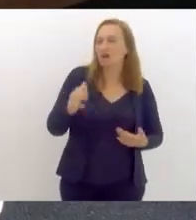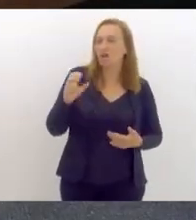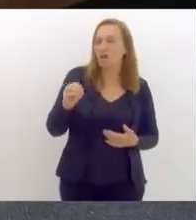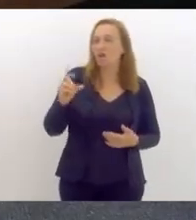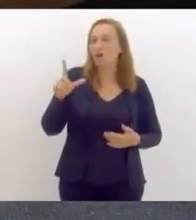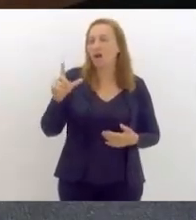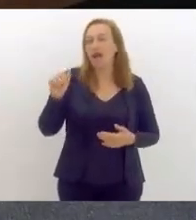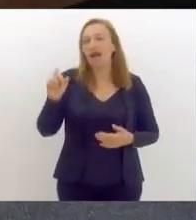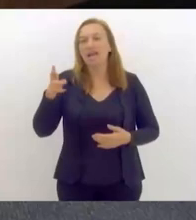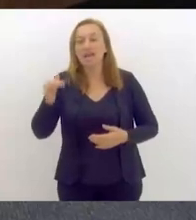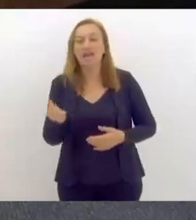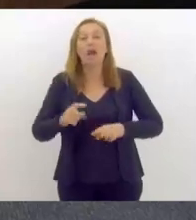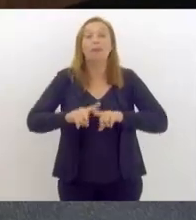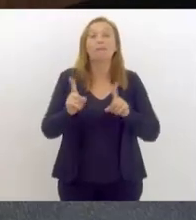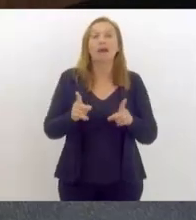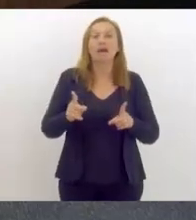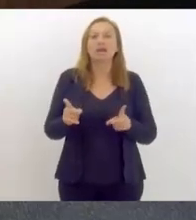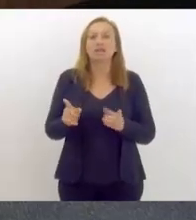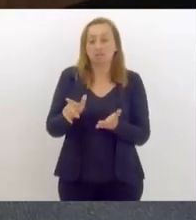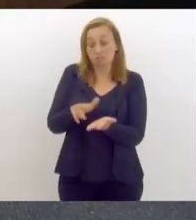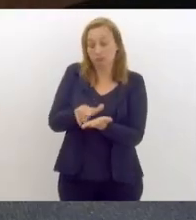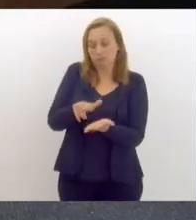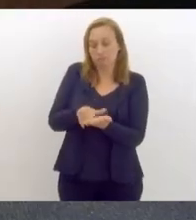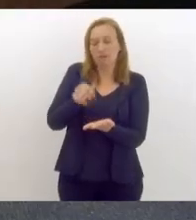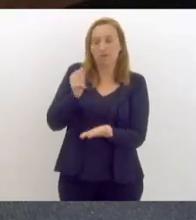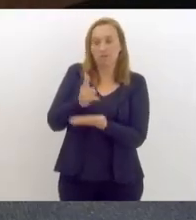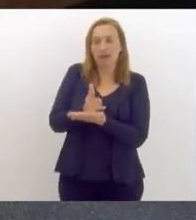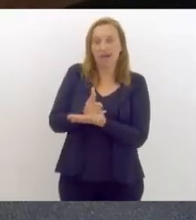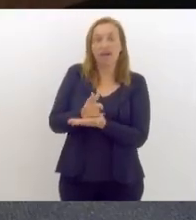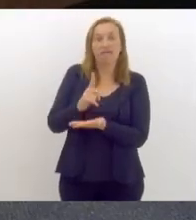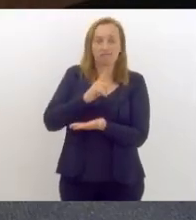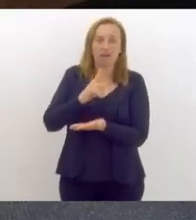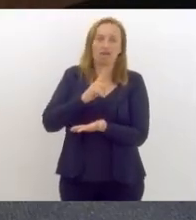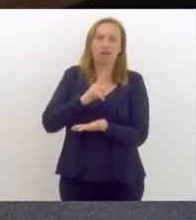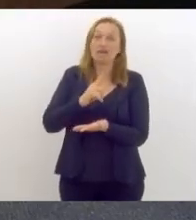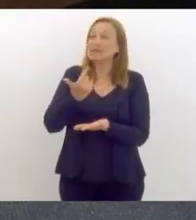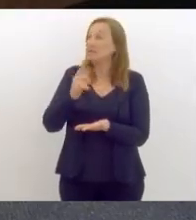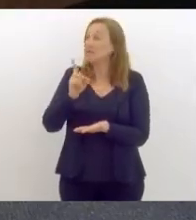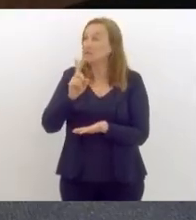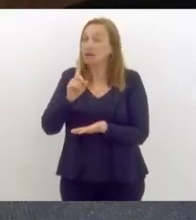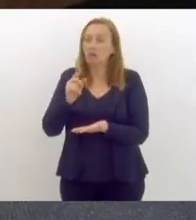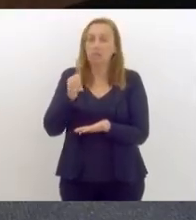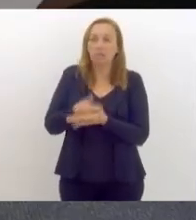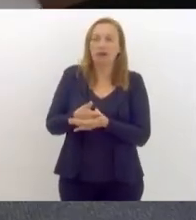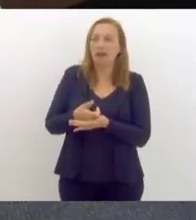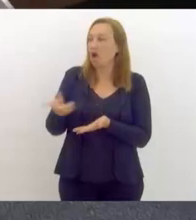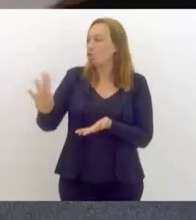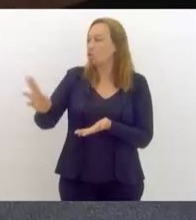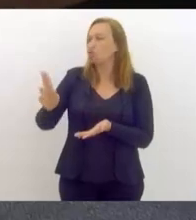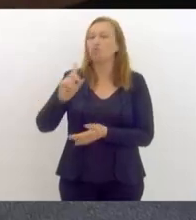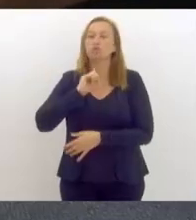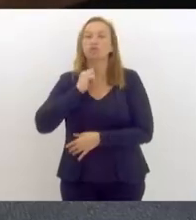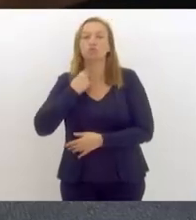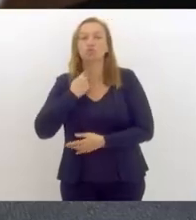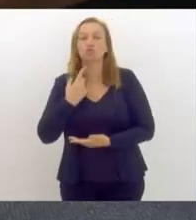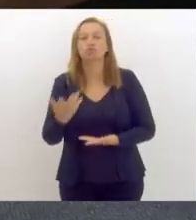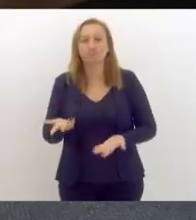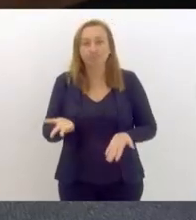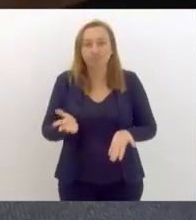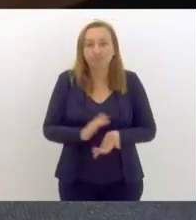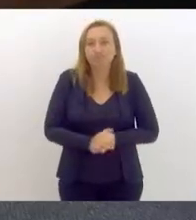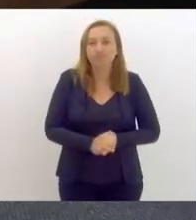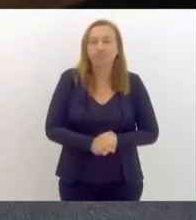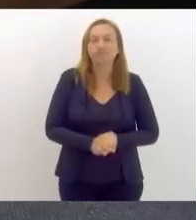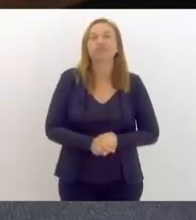tem água mas a conta chega e se o morador não pagar conta o nome dele vai para o